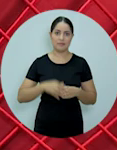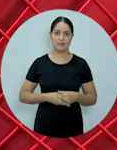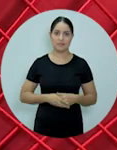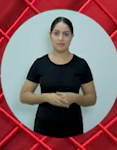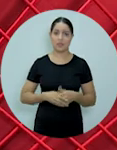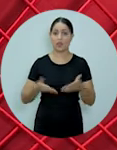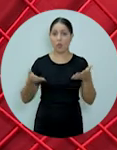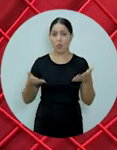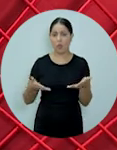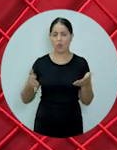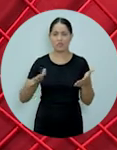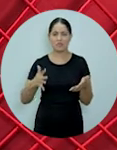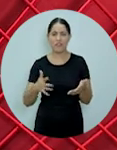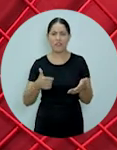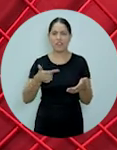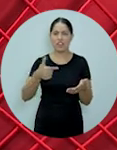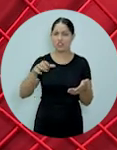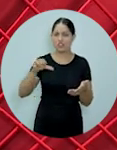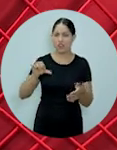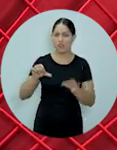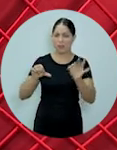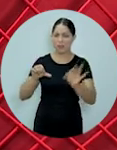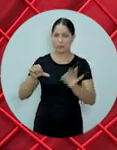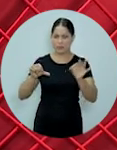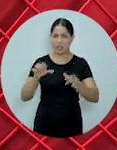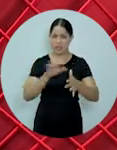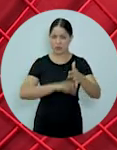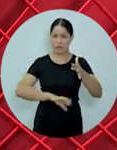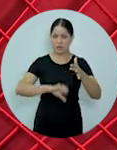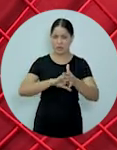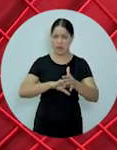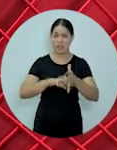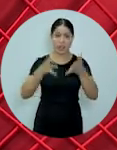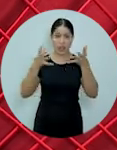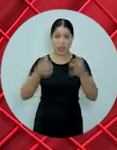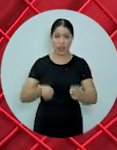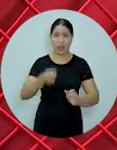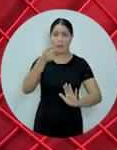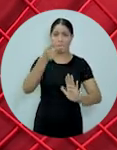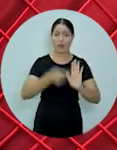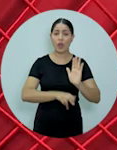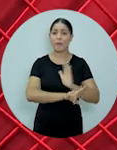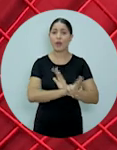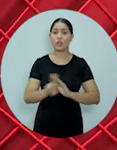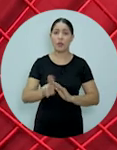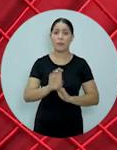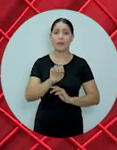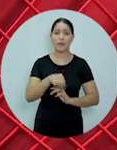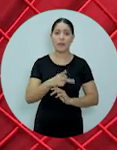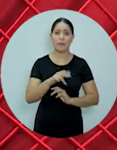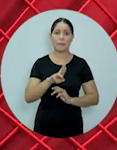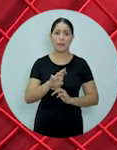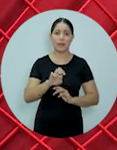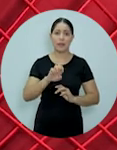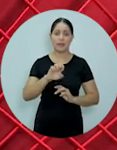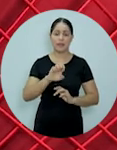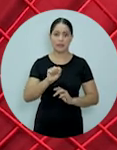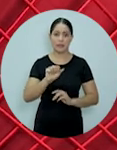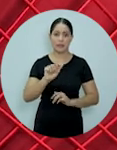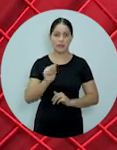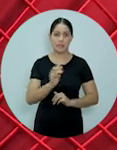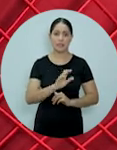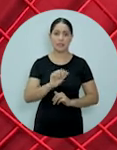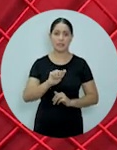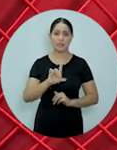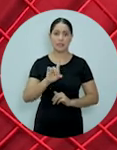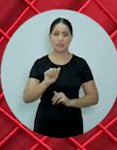dias. Hoje, 29% das empresas, elas aderiram ao programa Empresa Cidadã. E é